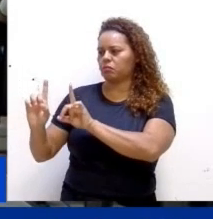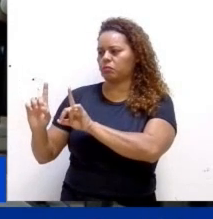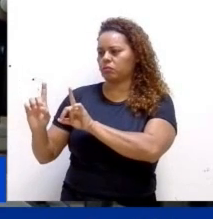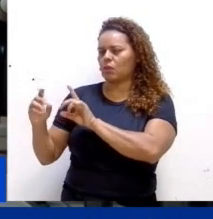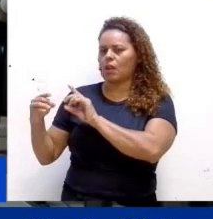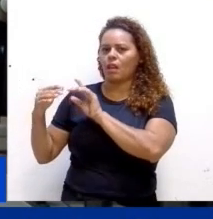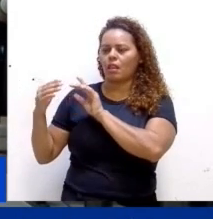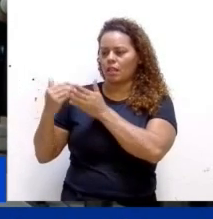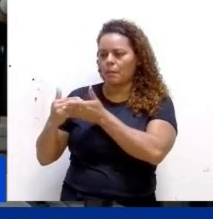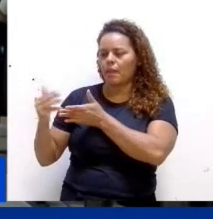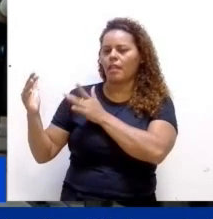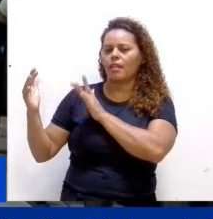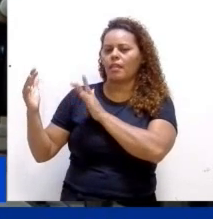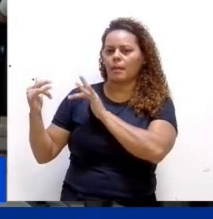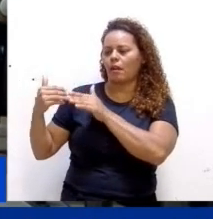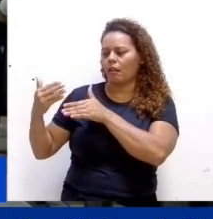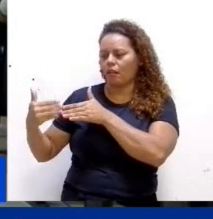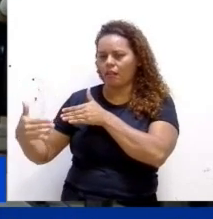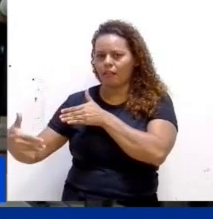Enrolado.